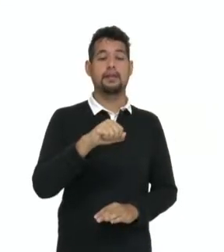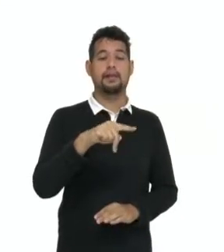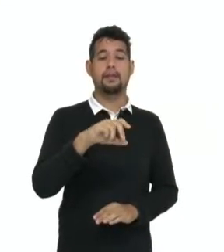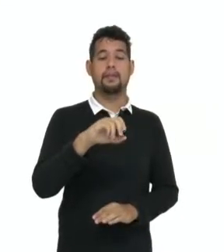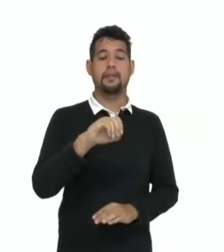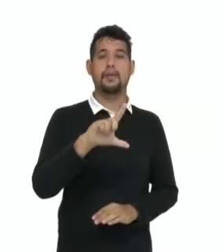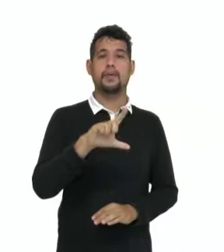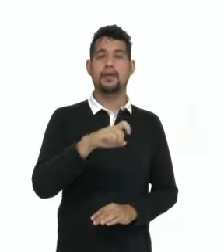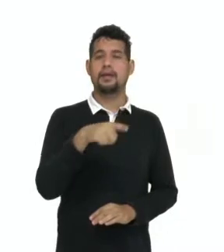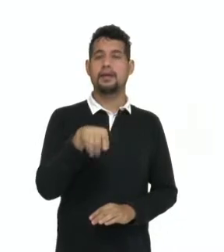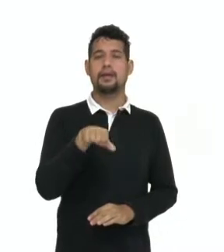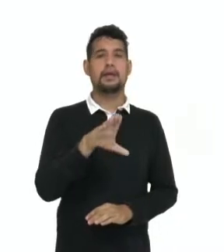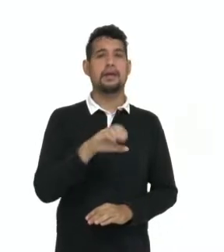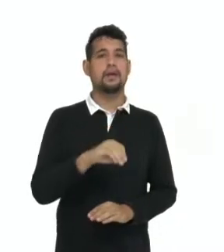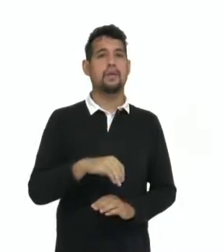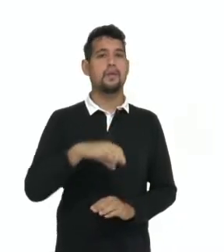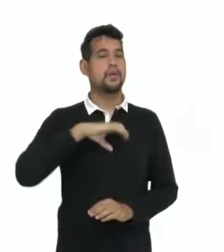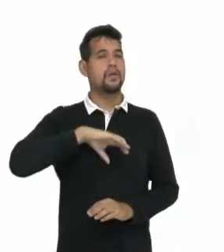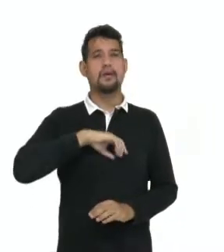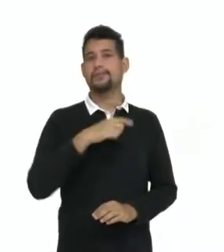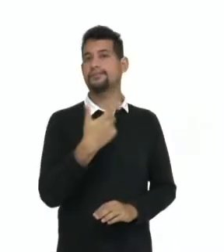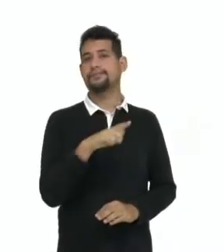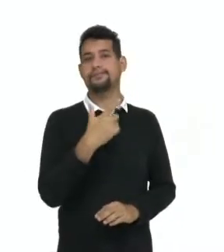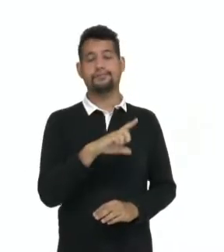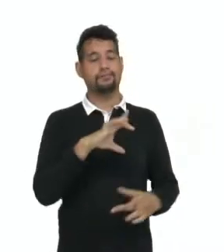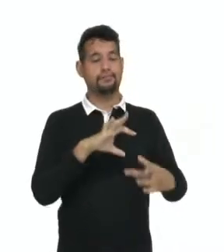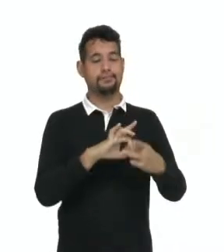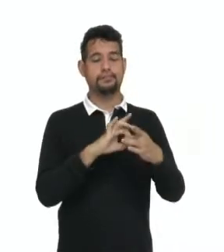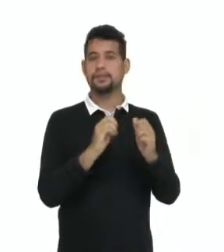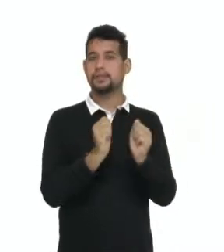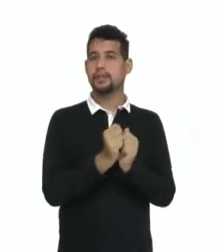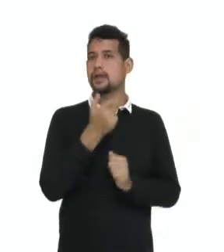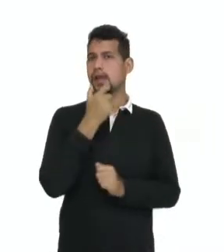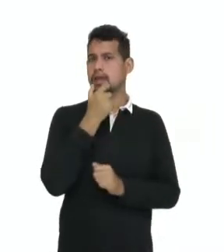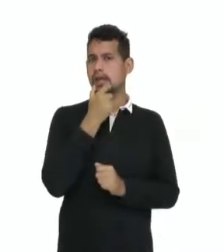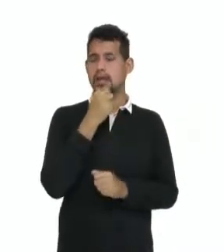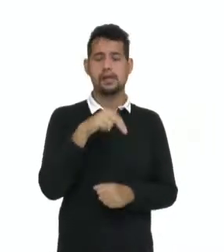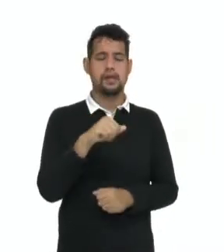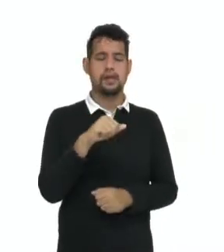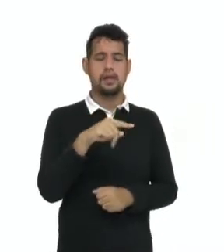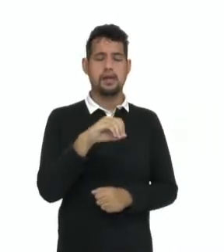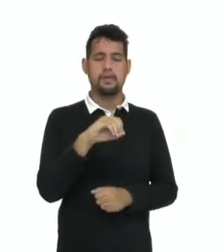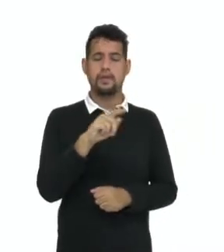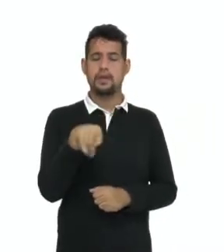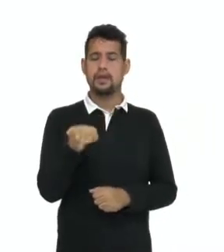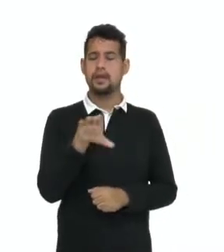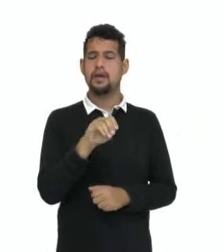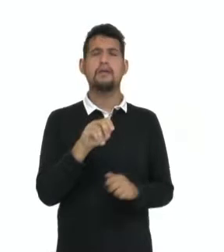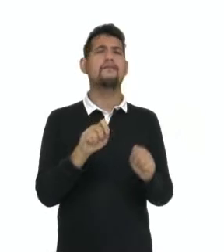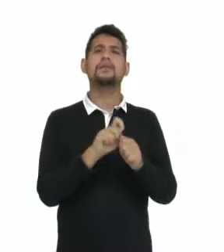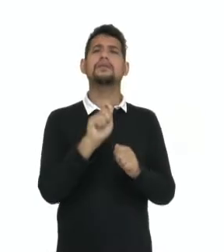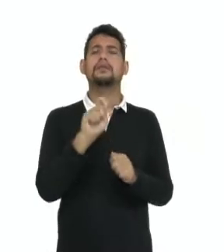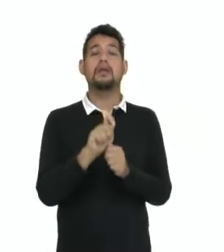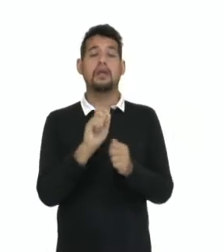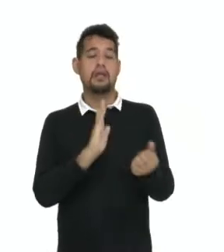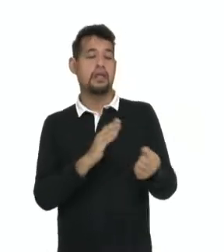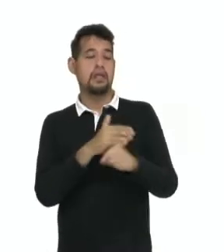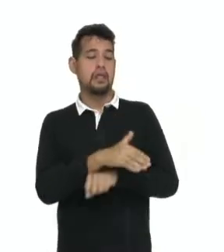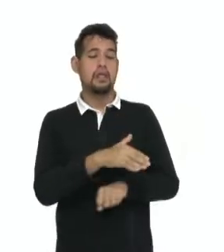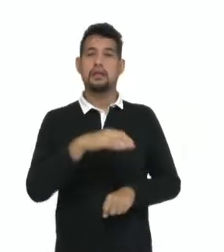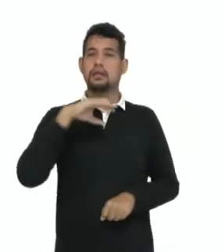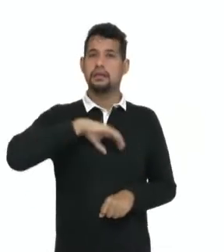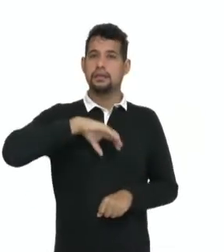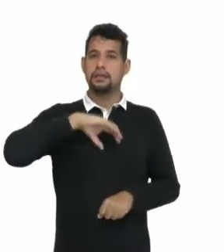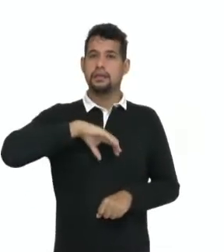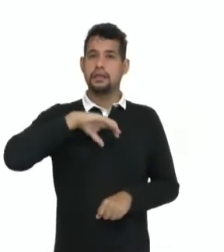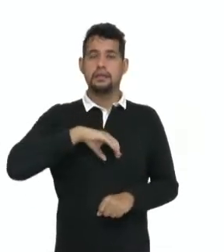mantinha a aliança com a Inglaterra, Napoleão Bonaparte, portanto, resolveu invadir Portugal, uma vez